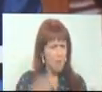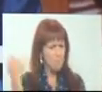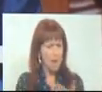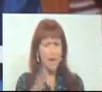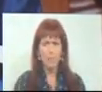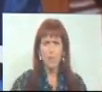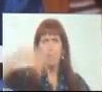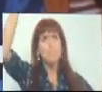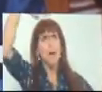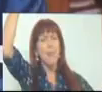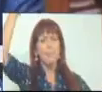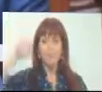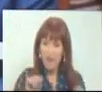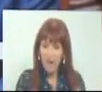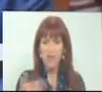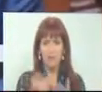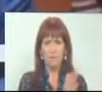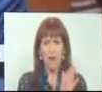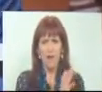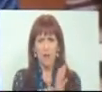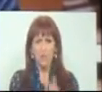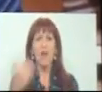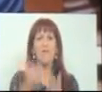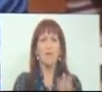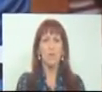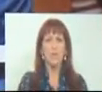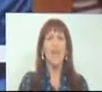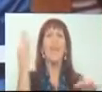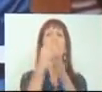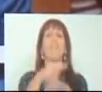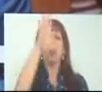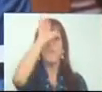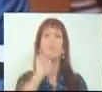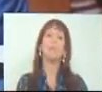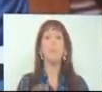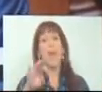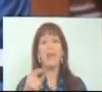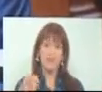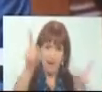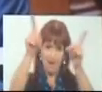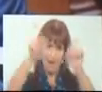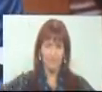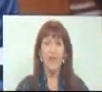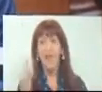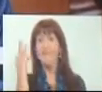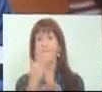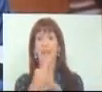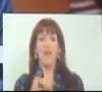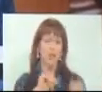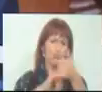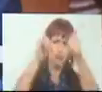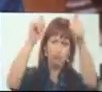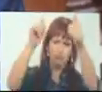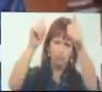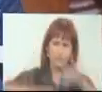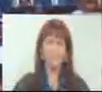de eletricidade. Esta fatura é a fatura da festa de governação socialista. Festa para as